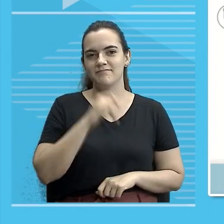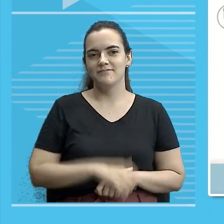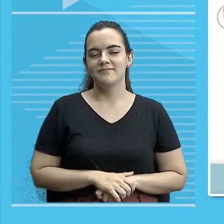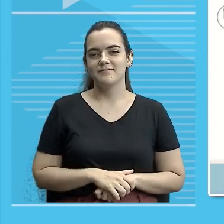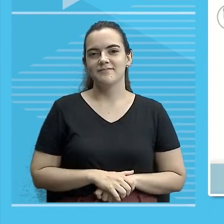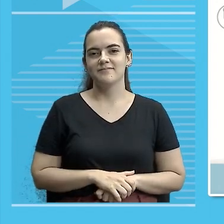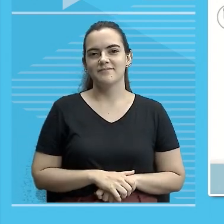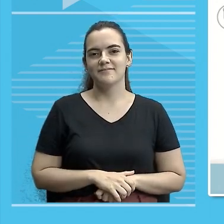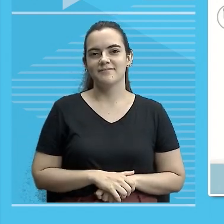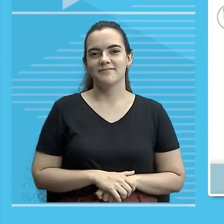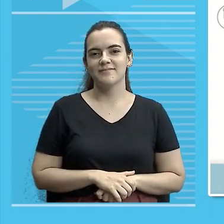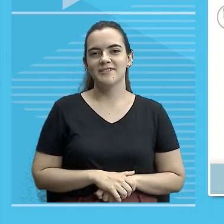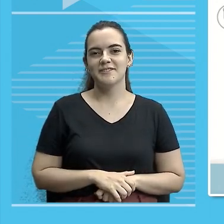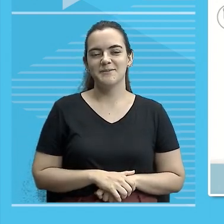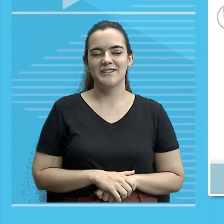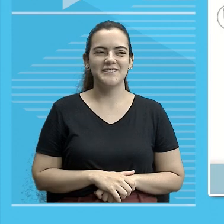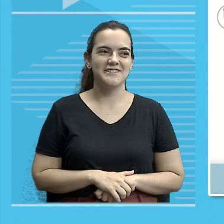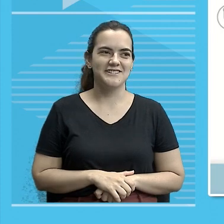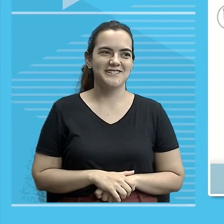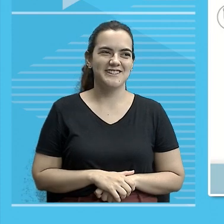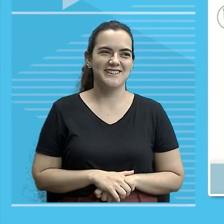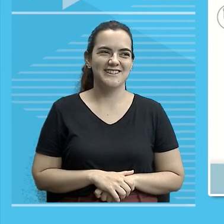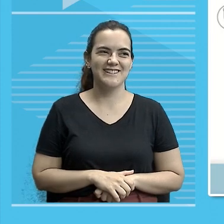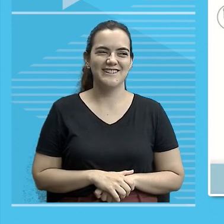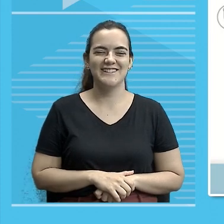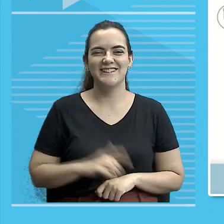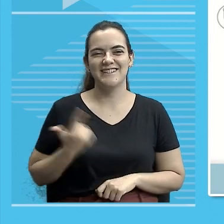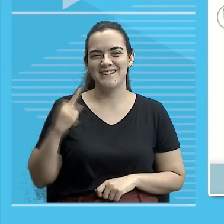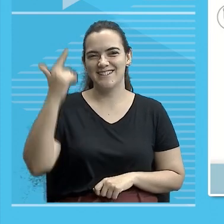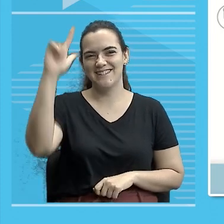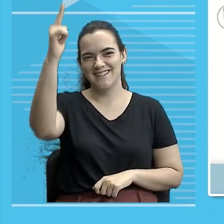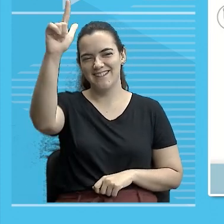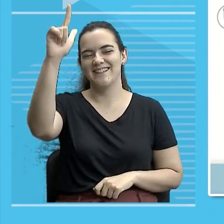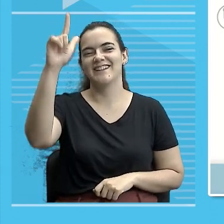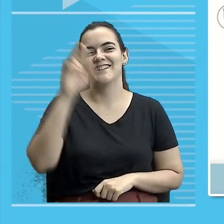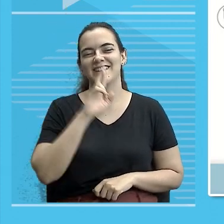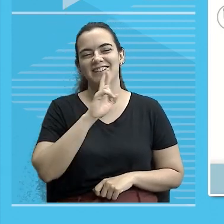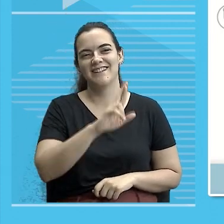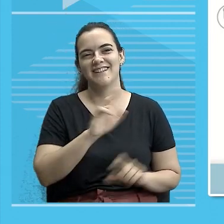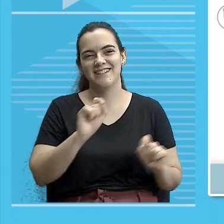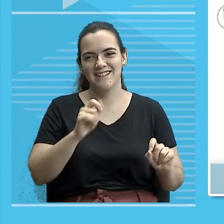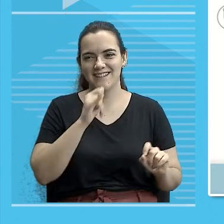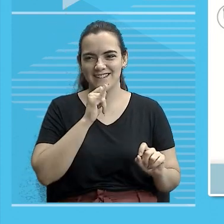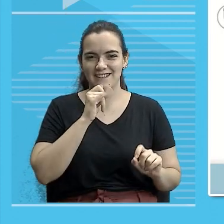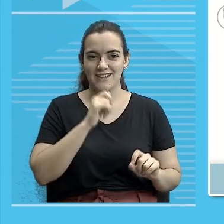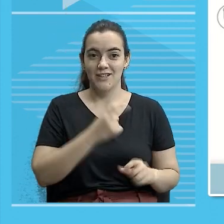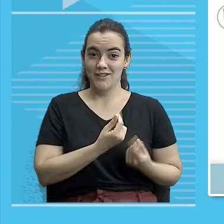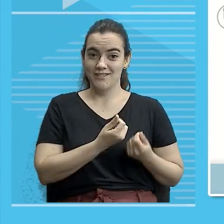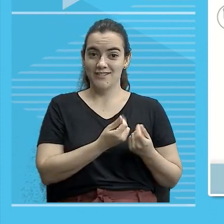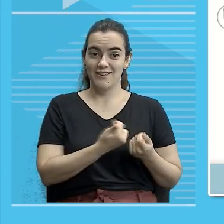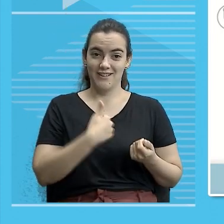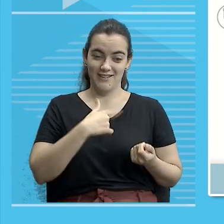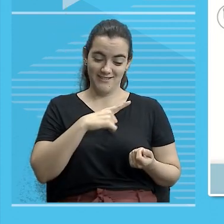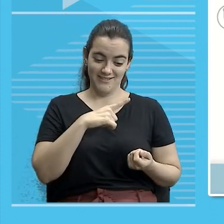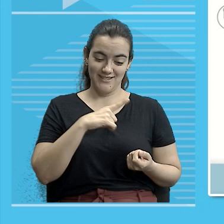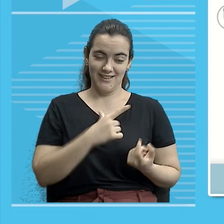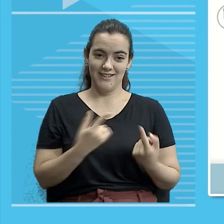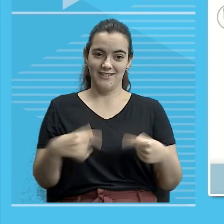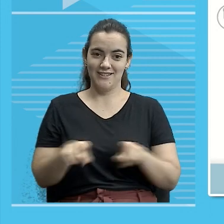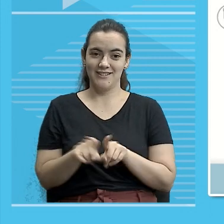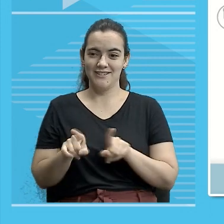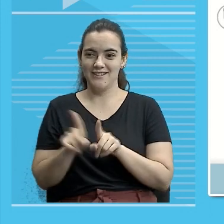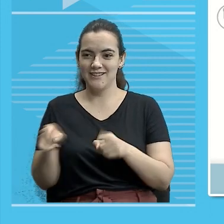é o quê Luana custo benefício bacana então gente qualidade